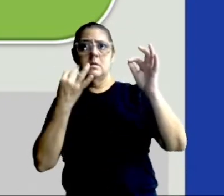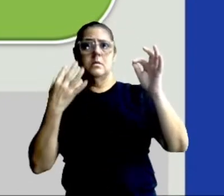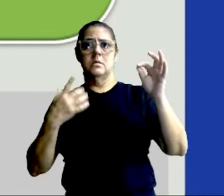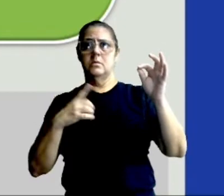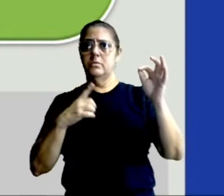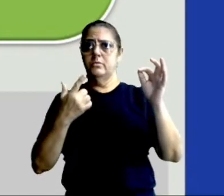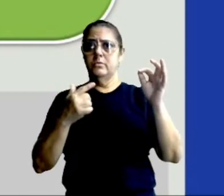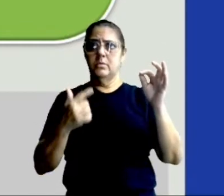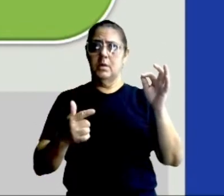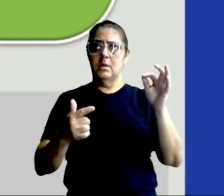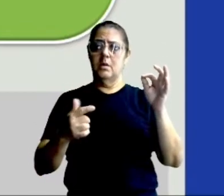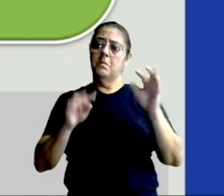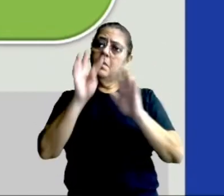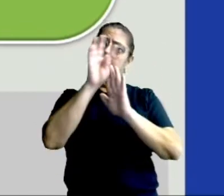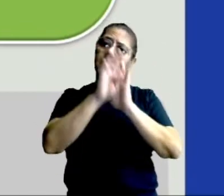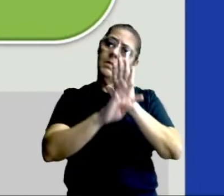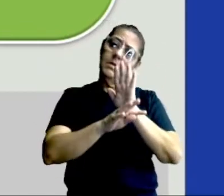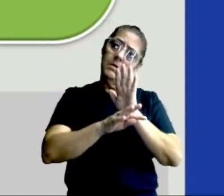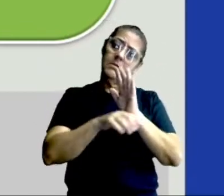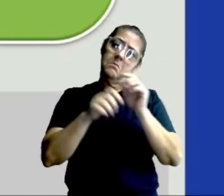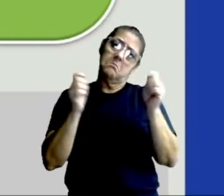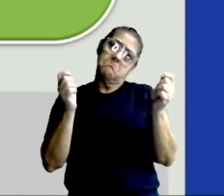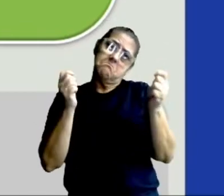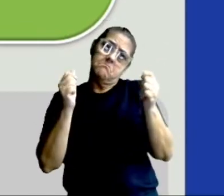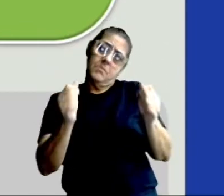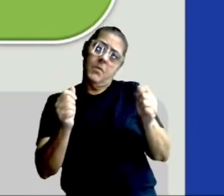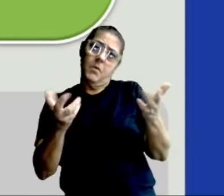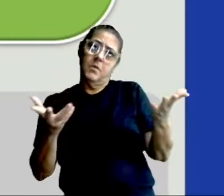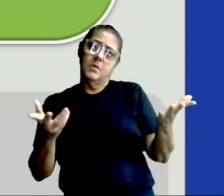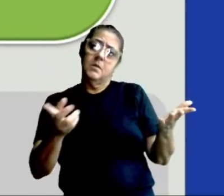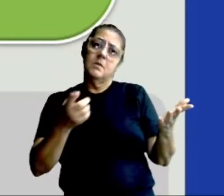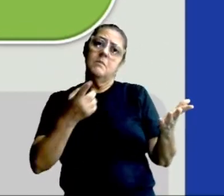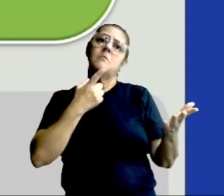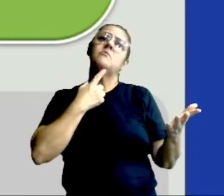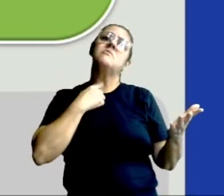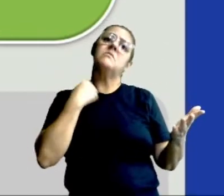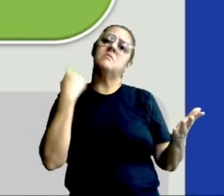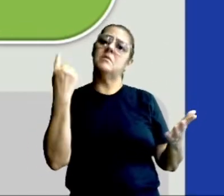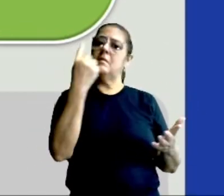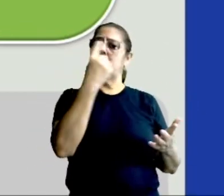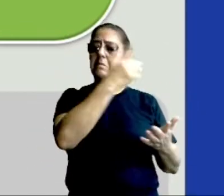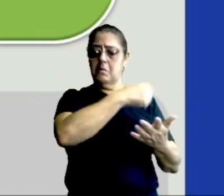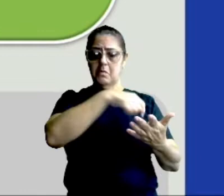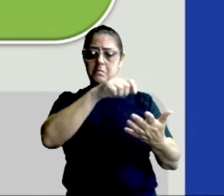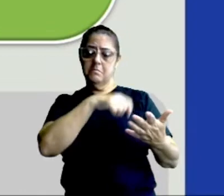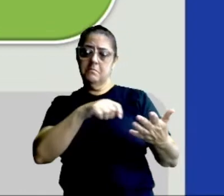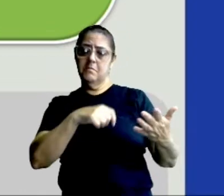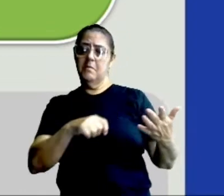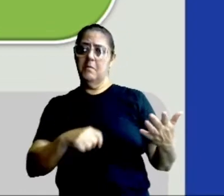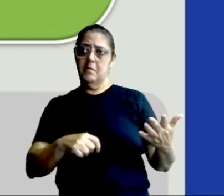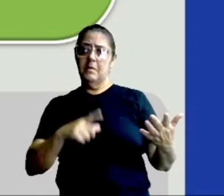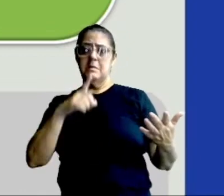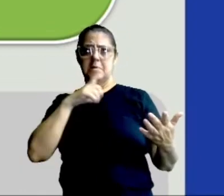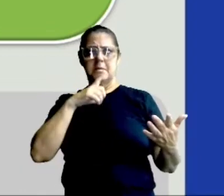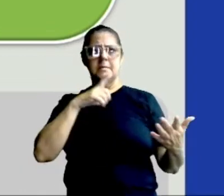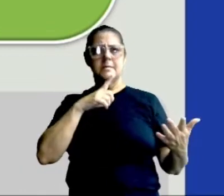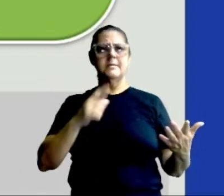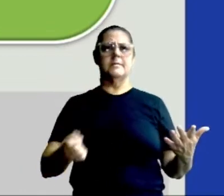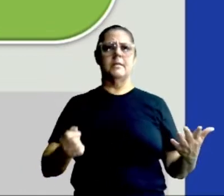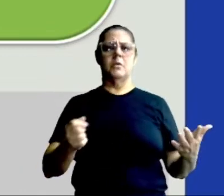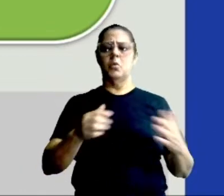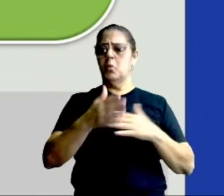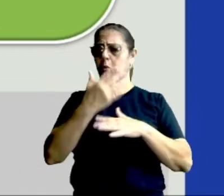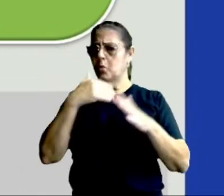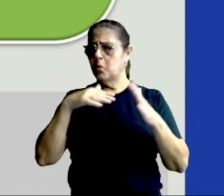correto então Teu texto ele pode ter o total de linhas que você achar adequado se ouviu ali todos os pontos que são